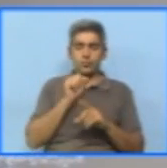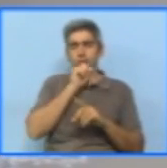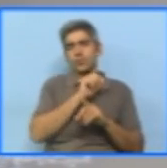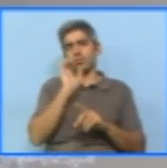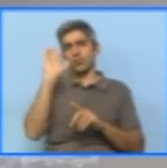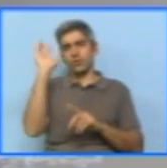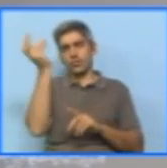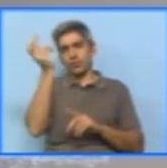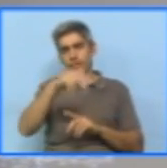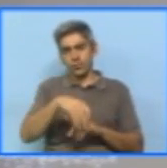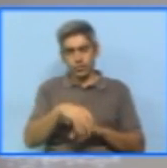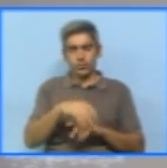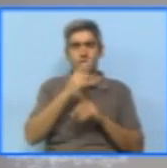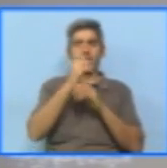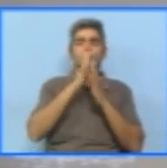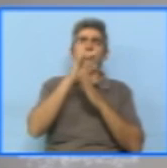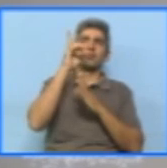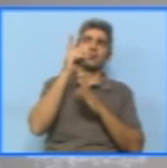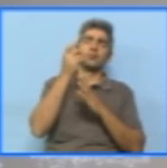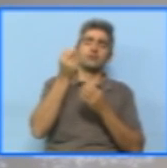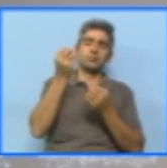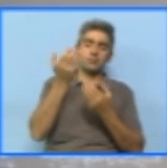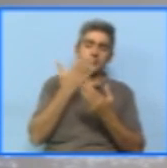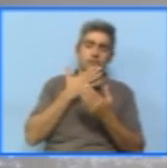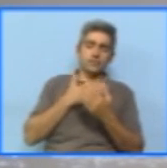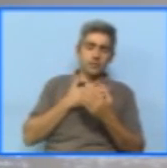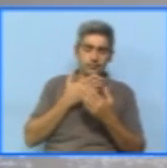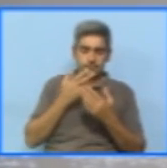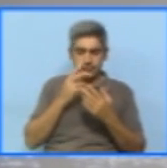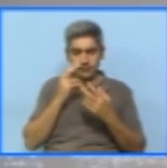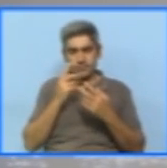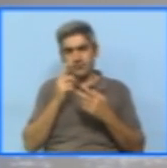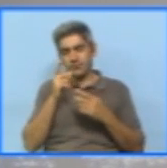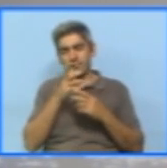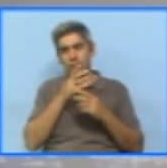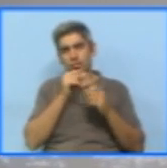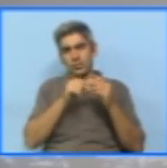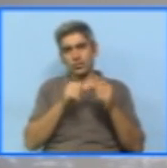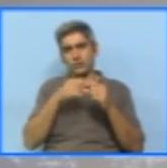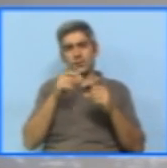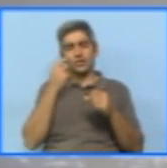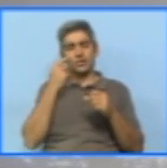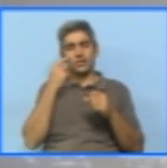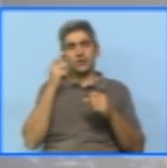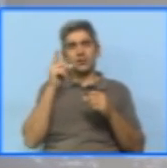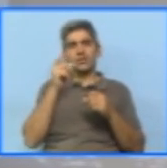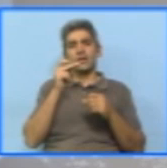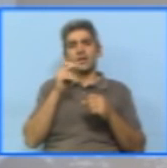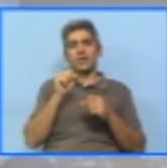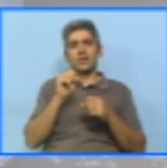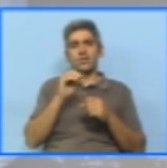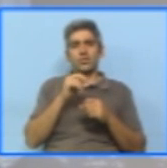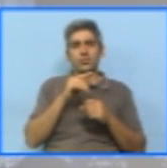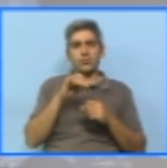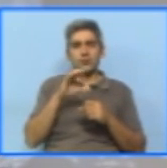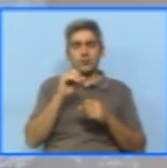ocasional, porque Deus é um dom que se impõe. Evidentemente que o discurso mais conhecido é o de Santo Agostinho, a sua conversão,